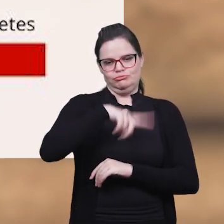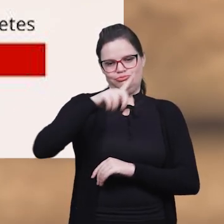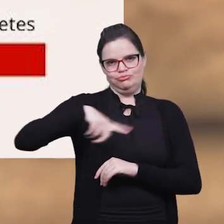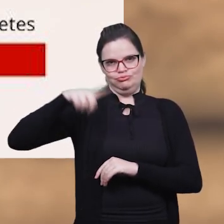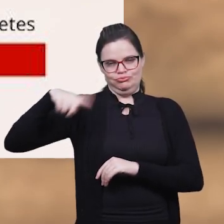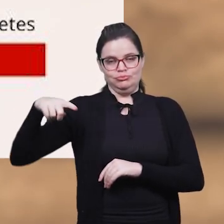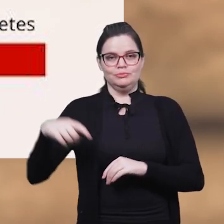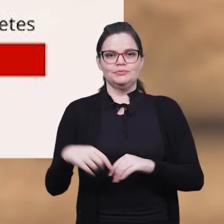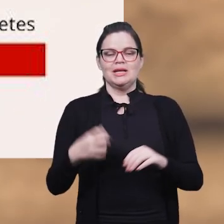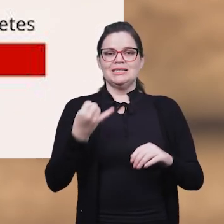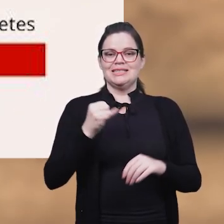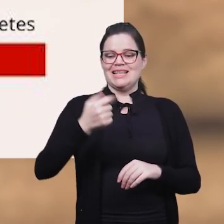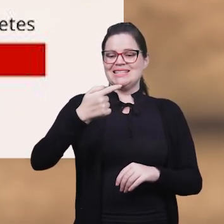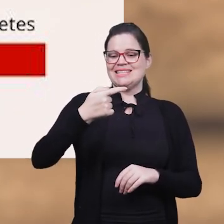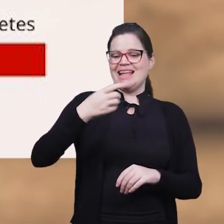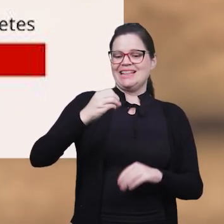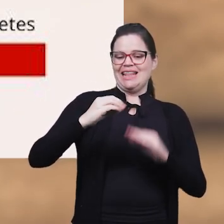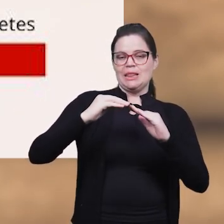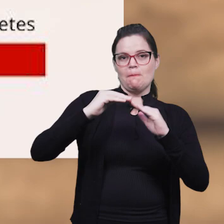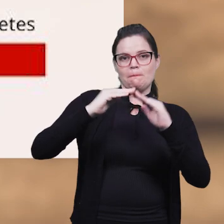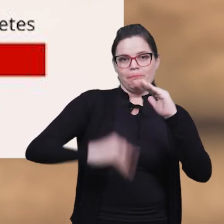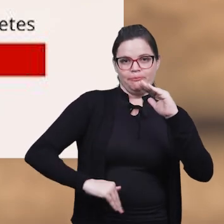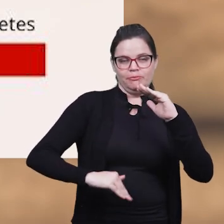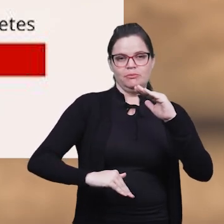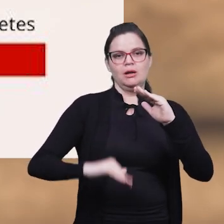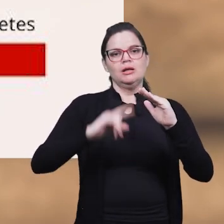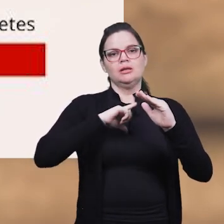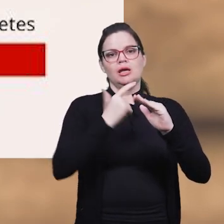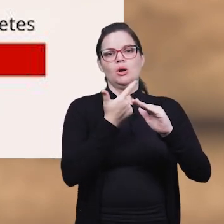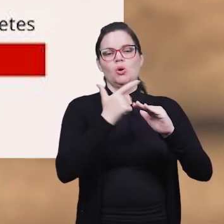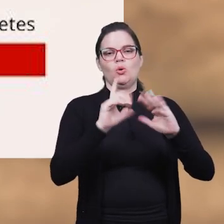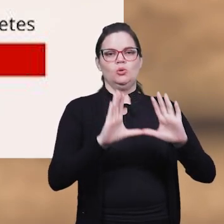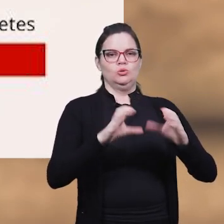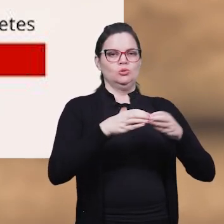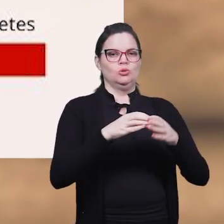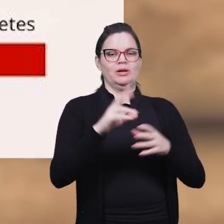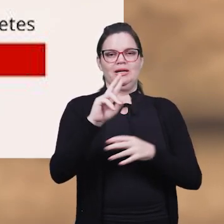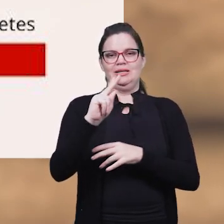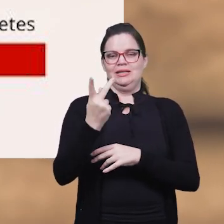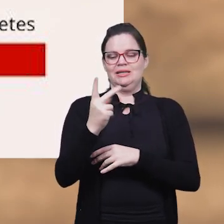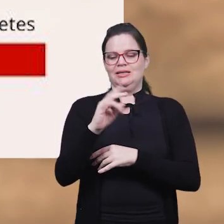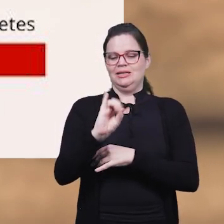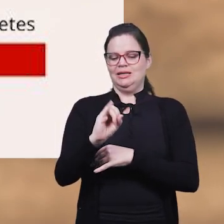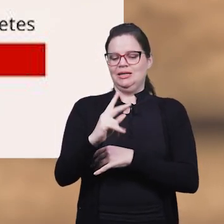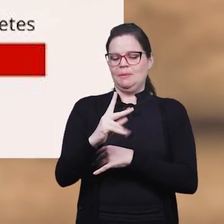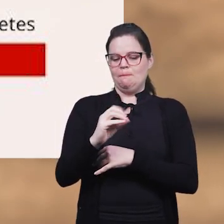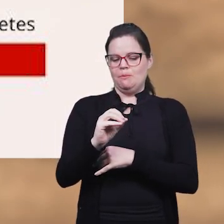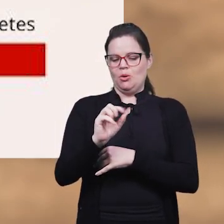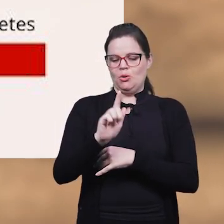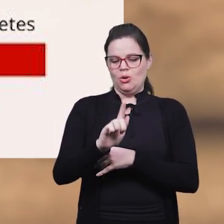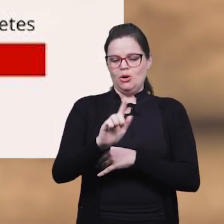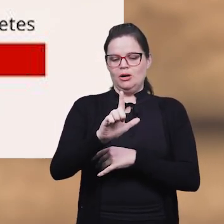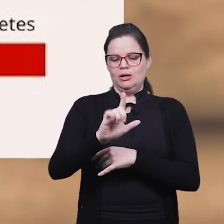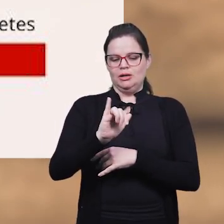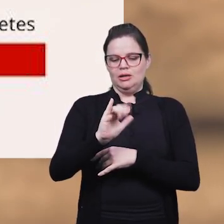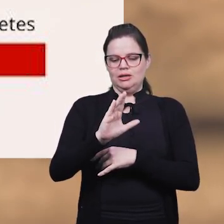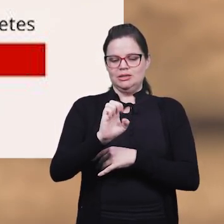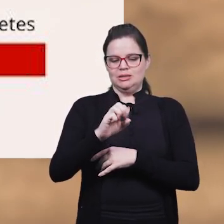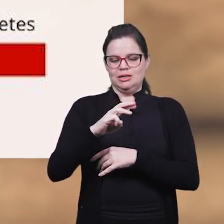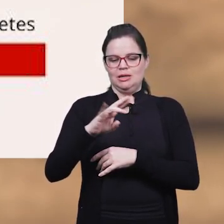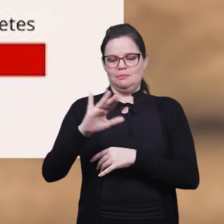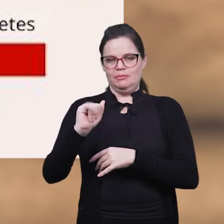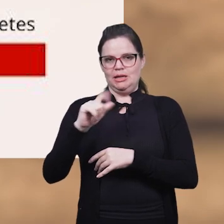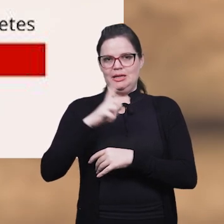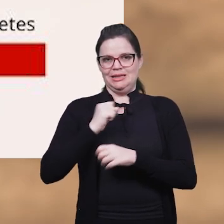de 70, já representa um outro tipo de grupo, que é a hipoglicemia, considerada de nível